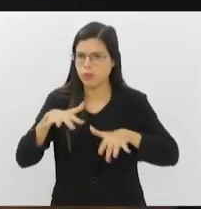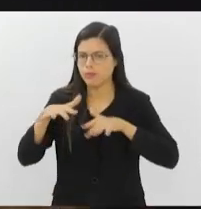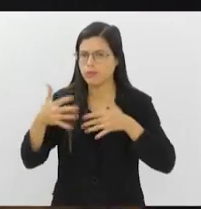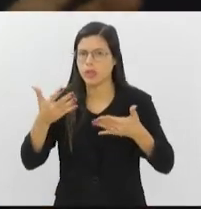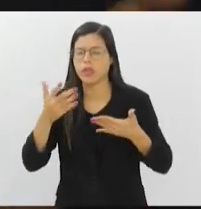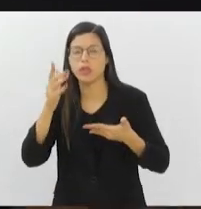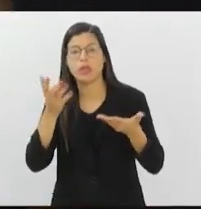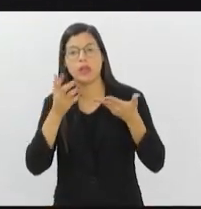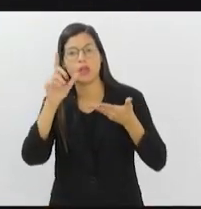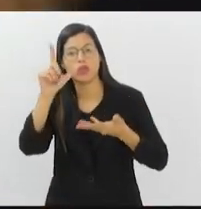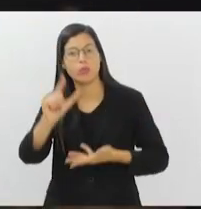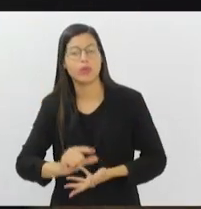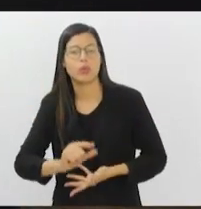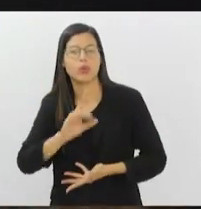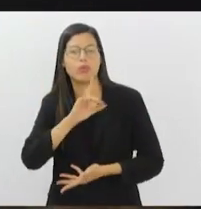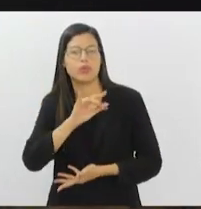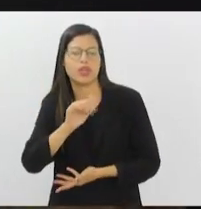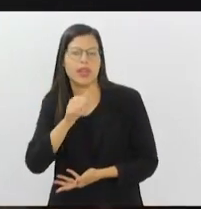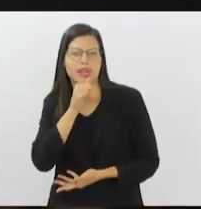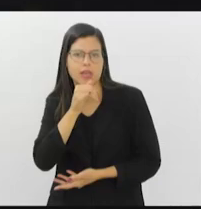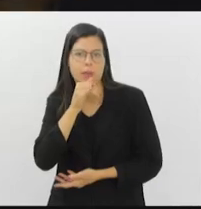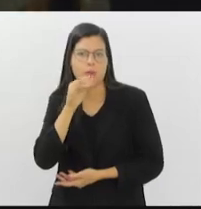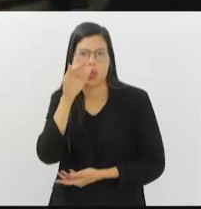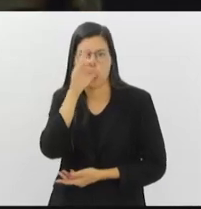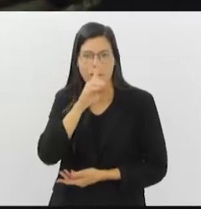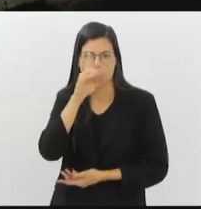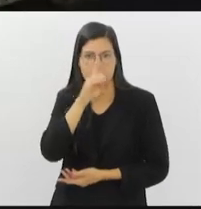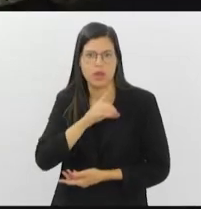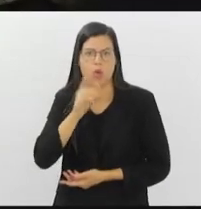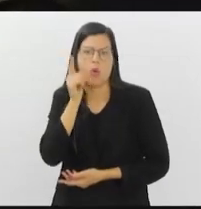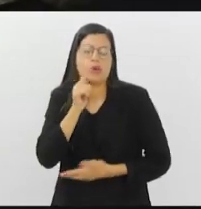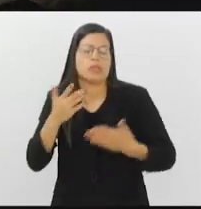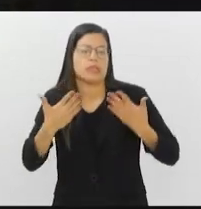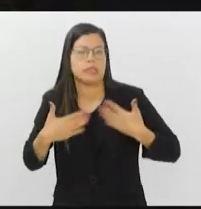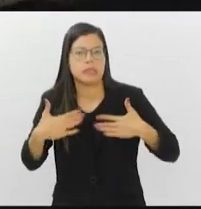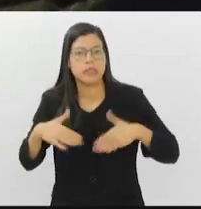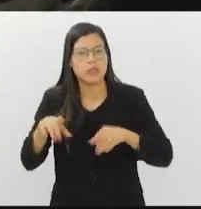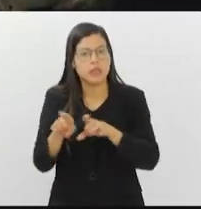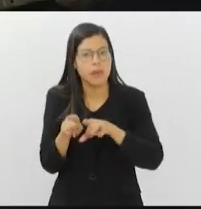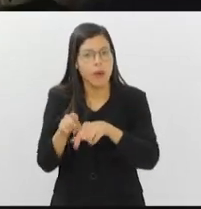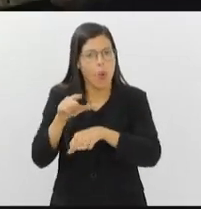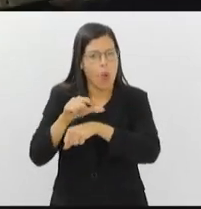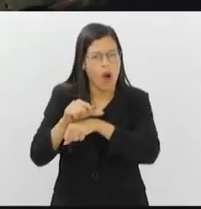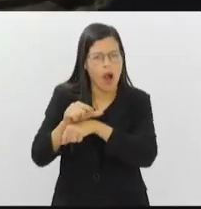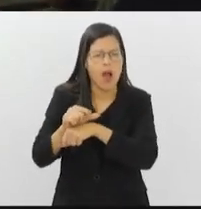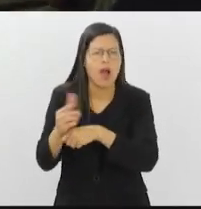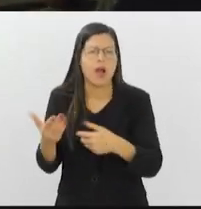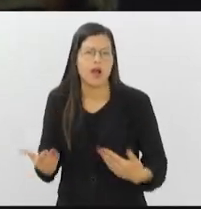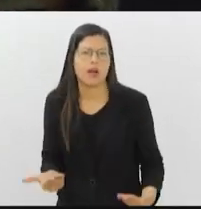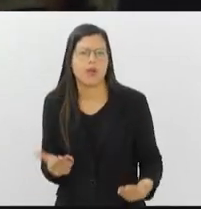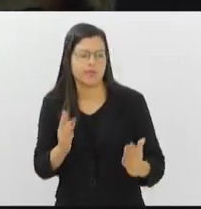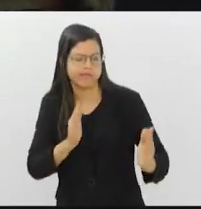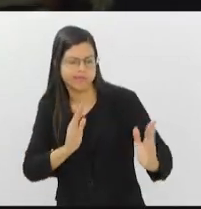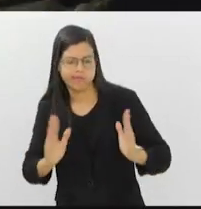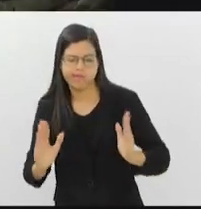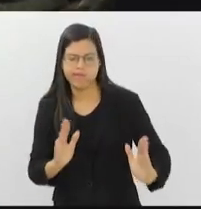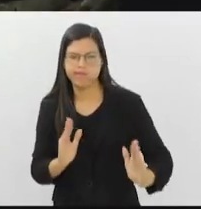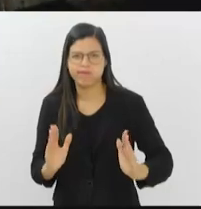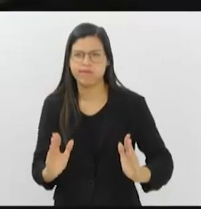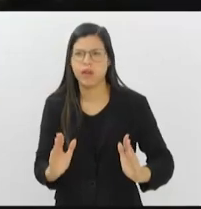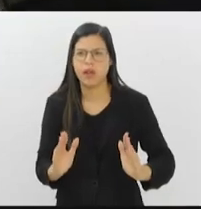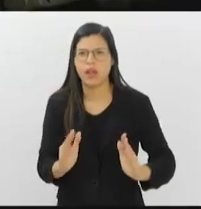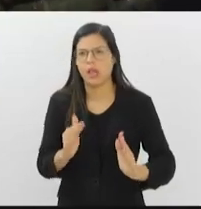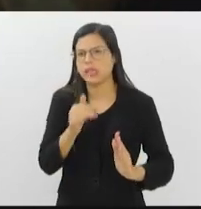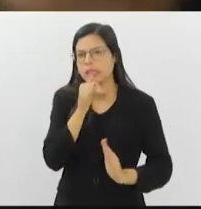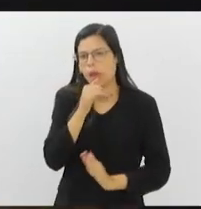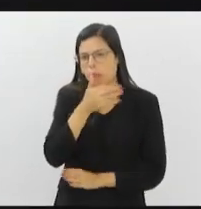dias domingo pra pessoa Poder relaxar e o horário não começar tão cedo nem acabar tão tarde ser por exemplo das